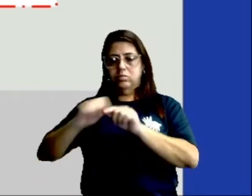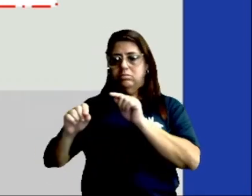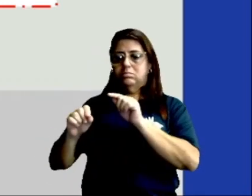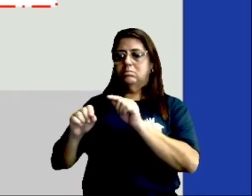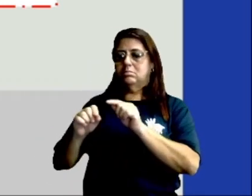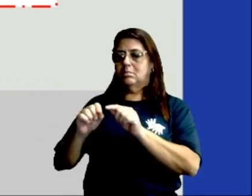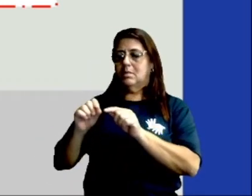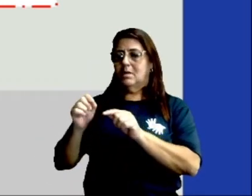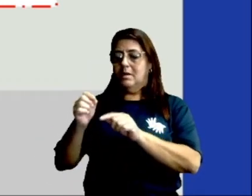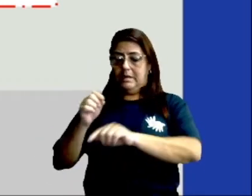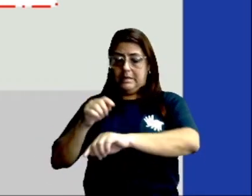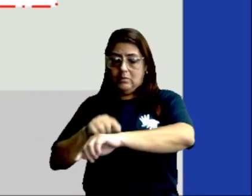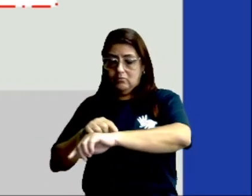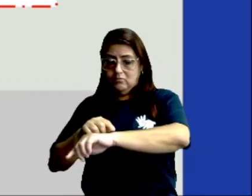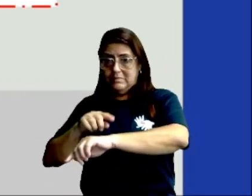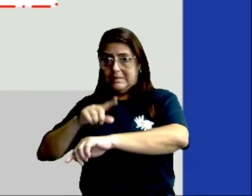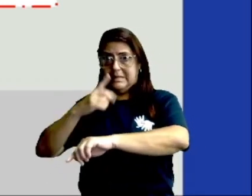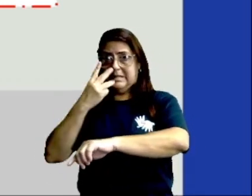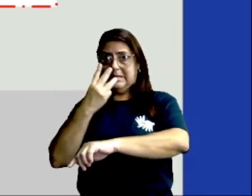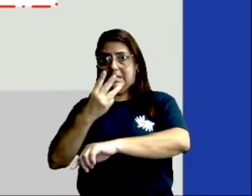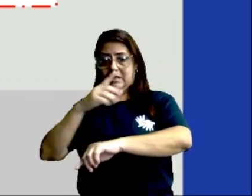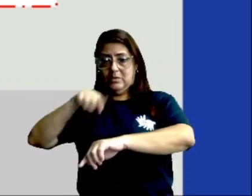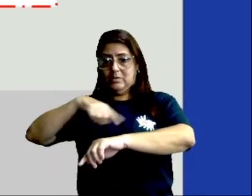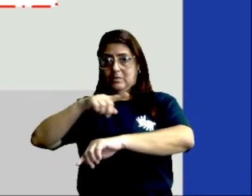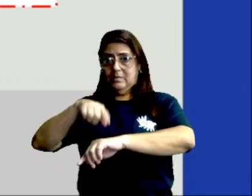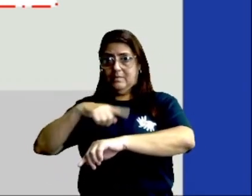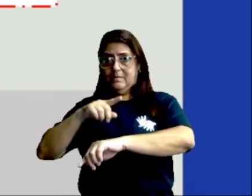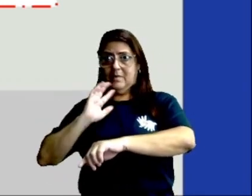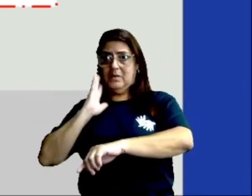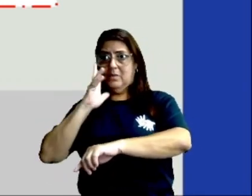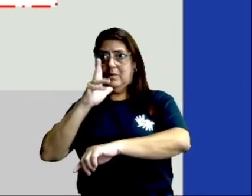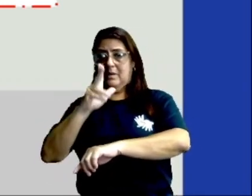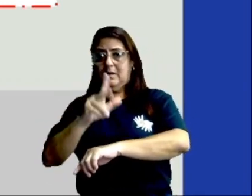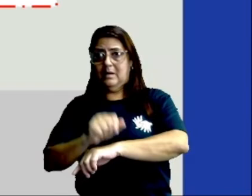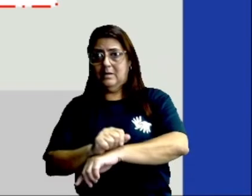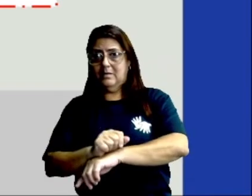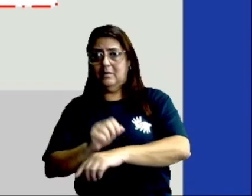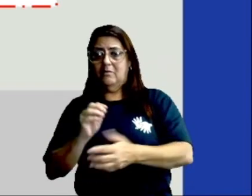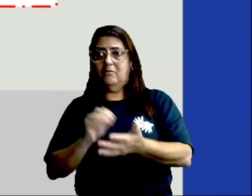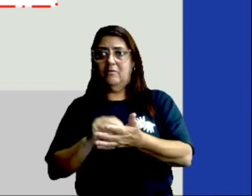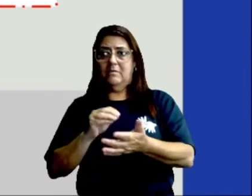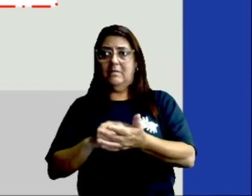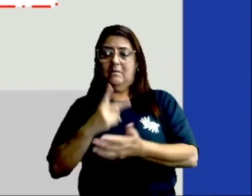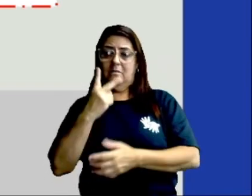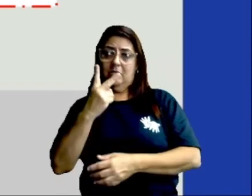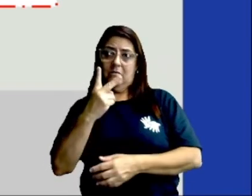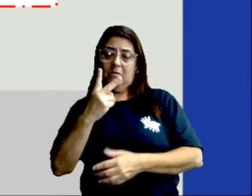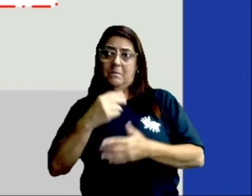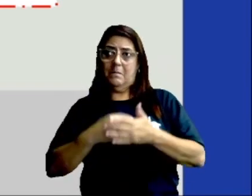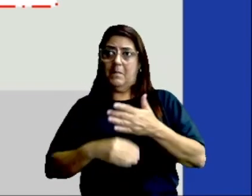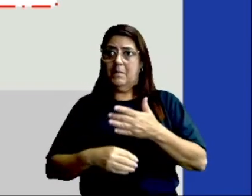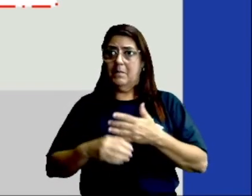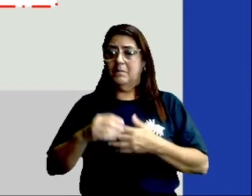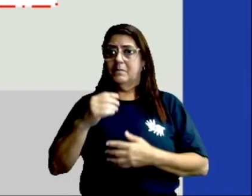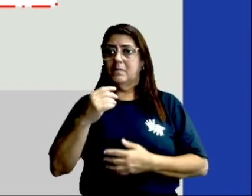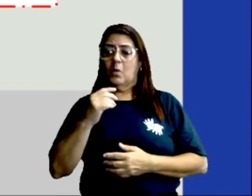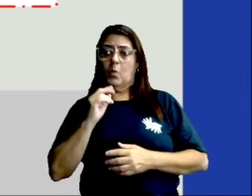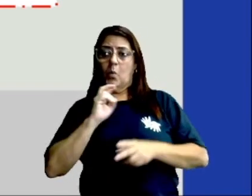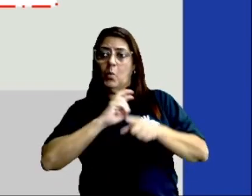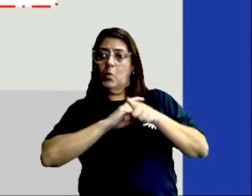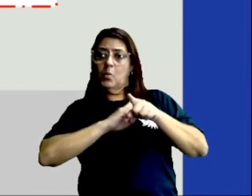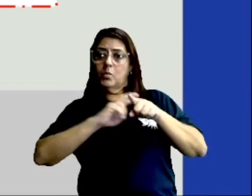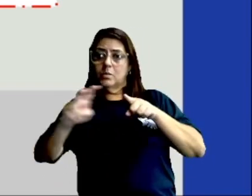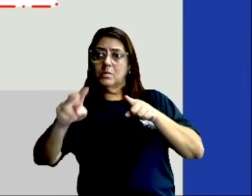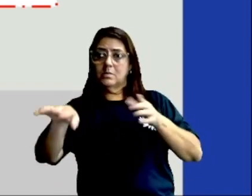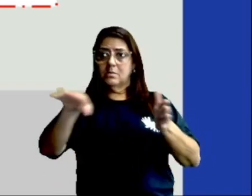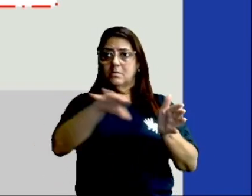fósforo, passava das 3. Restava-me, portanto, menos de 2 horas, pois o trem